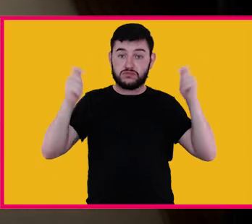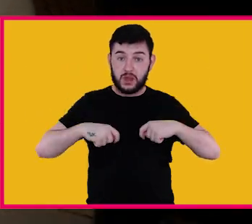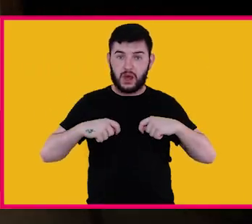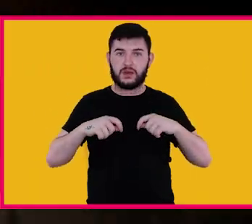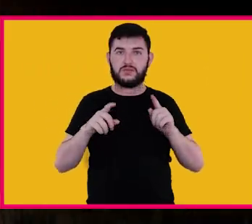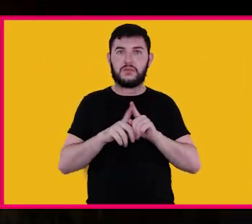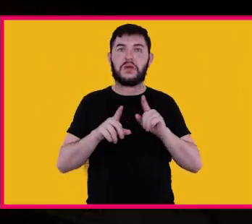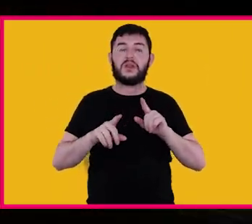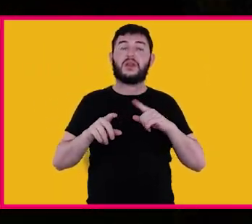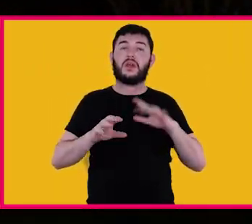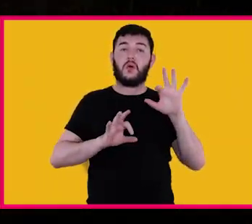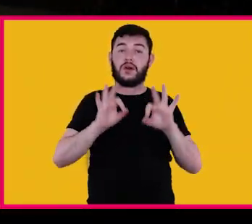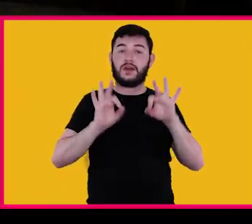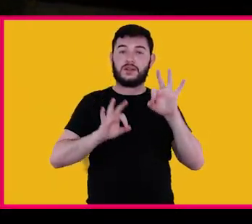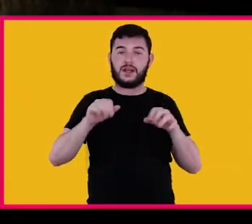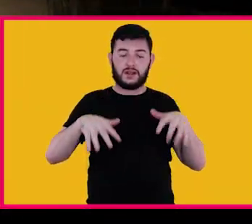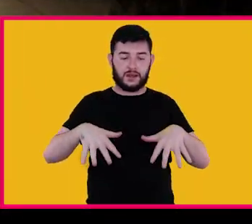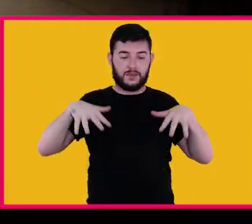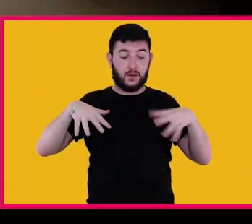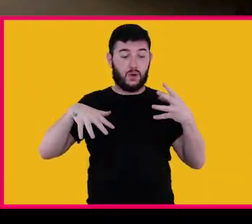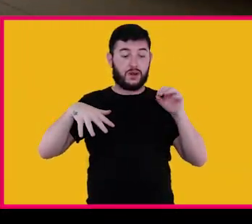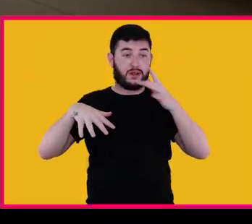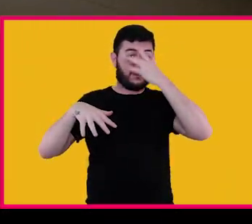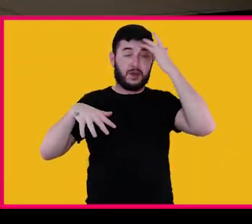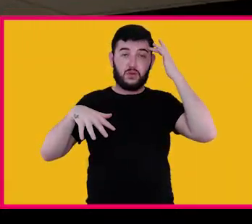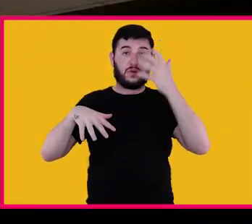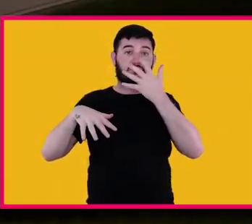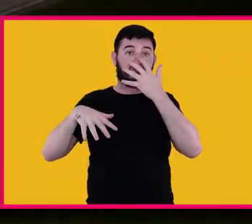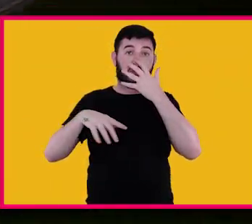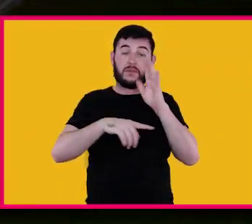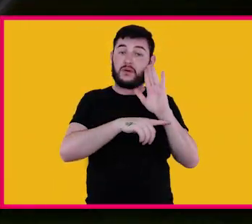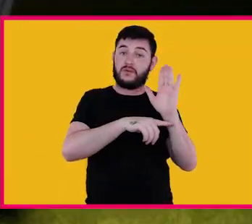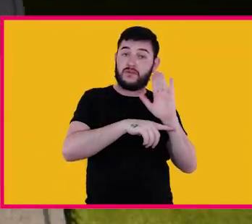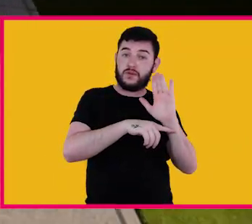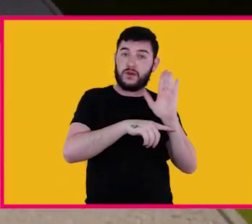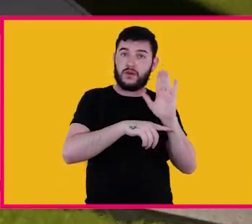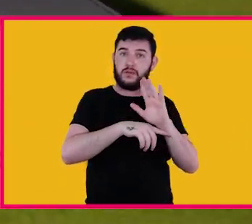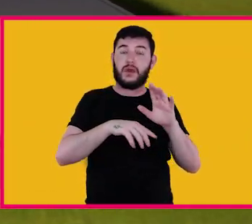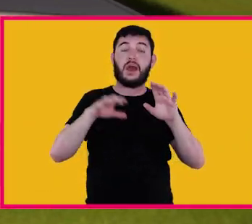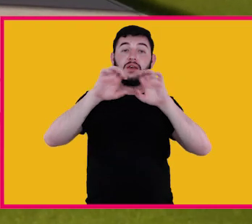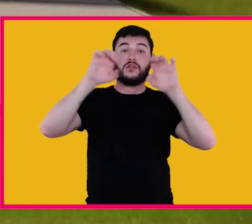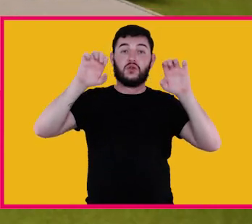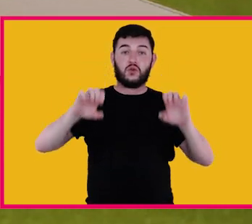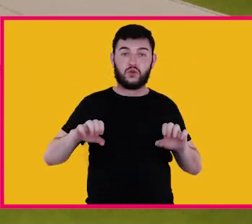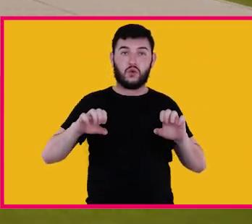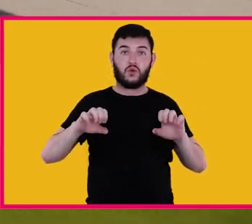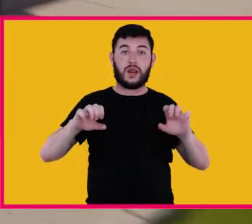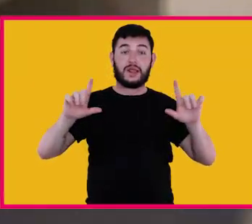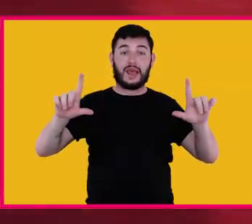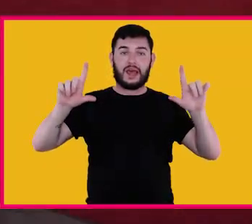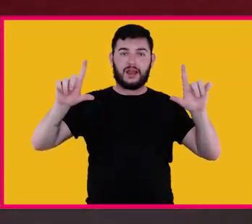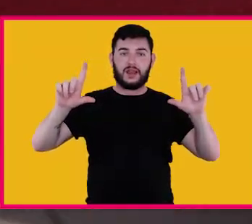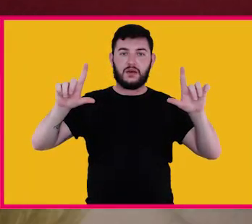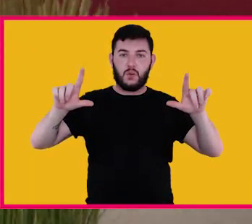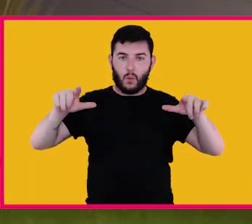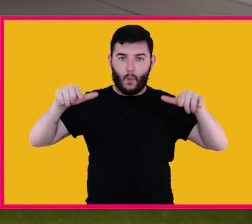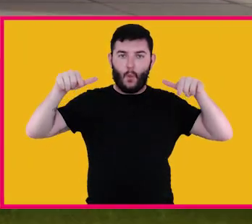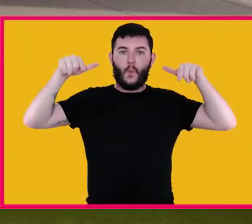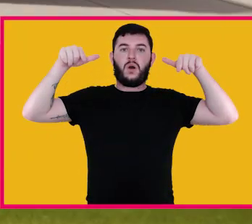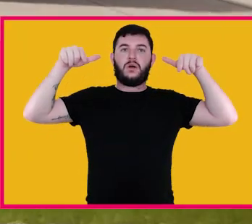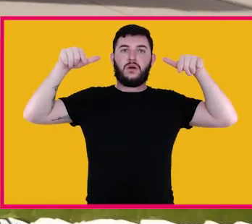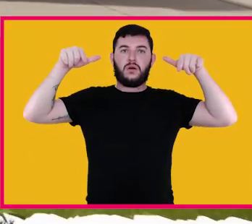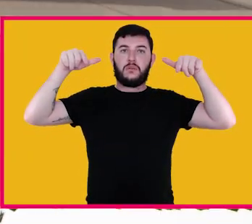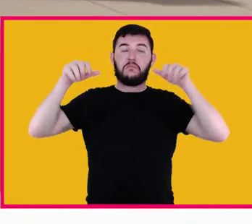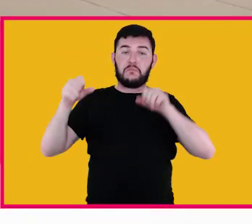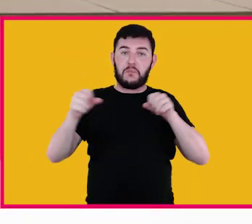projeções de cinema e arquibancada para 40 pessoas. A estrutura que funciona como tela para projeção, ela pode ser pivotada para permitir apresentações de